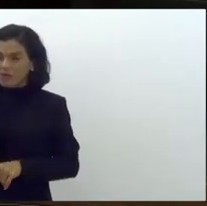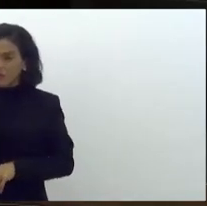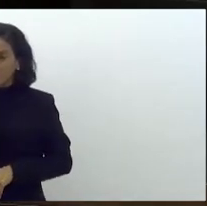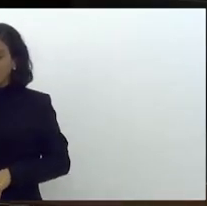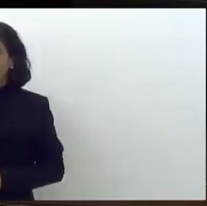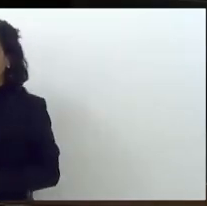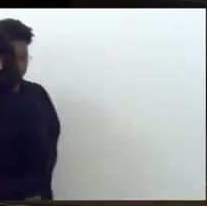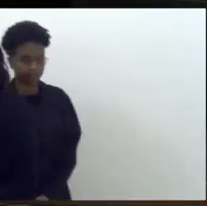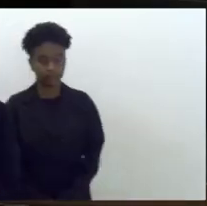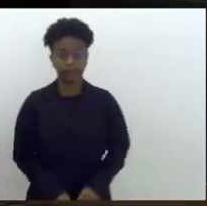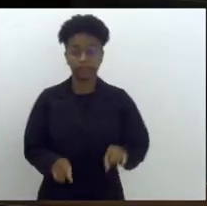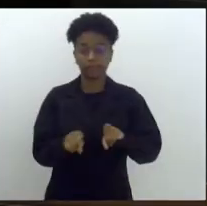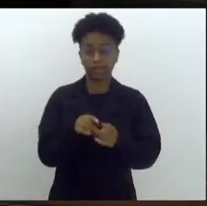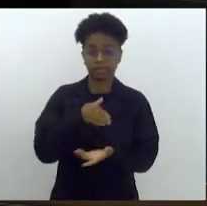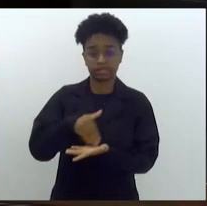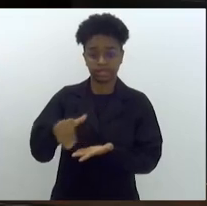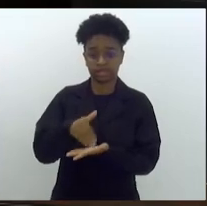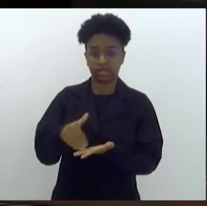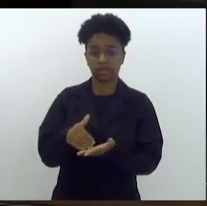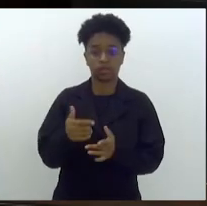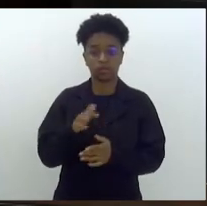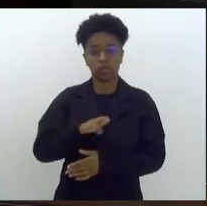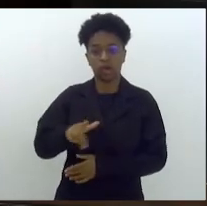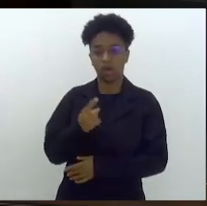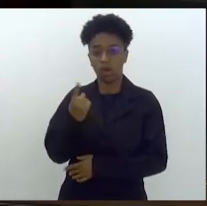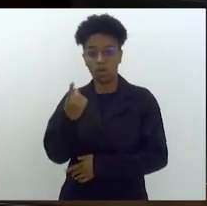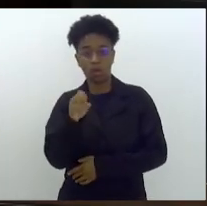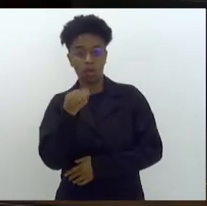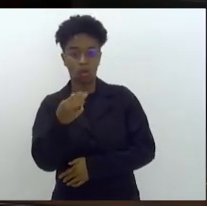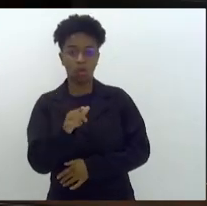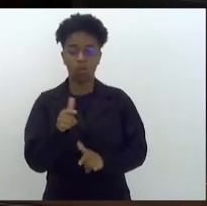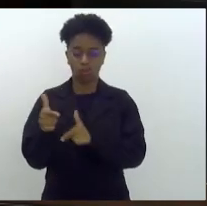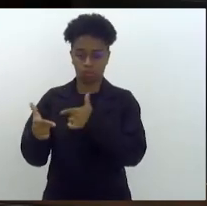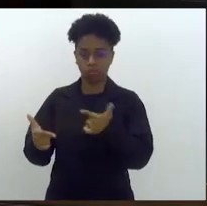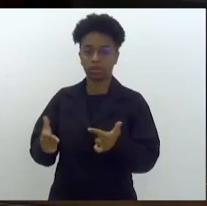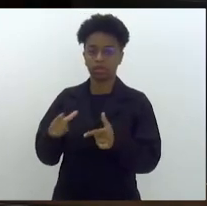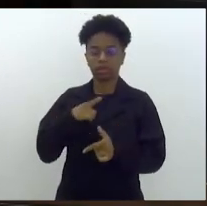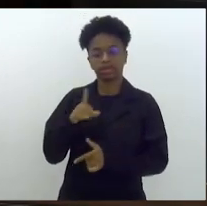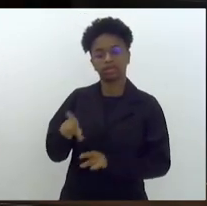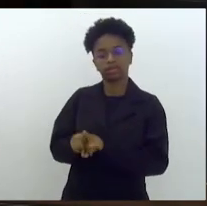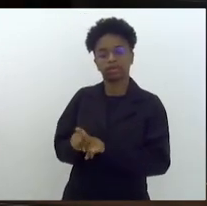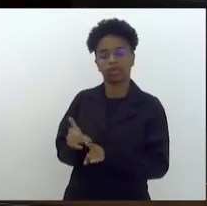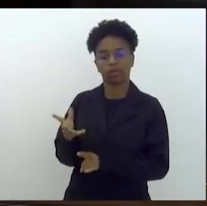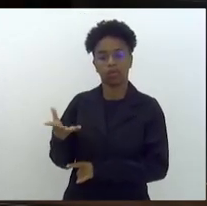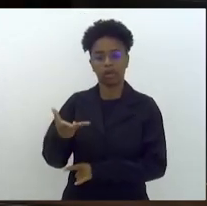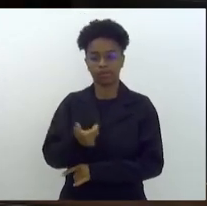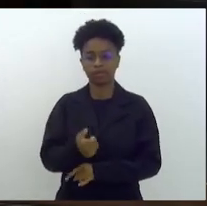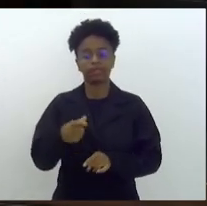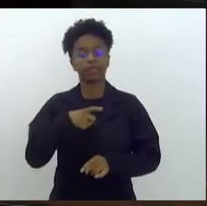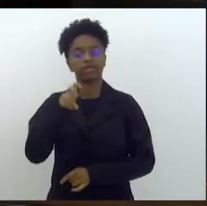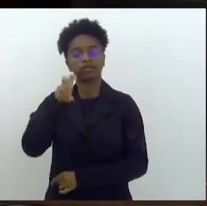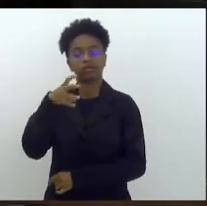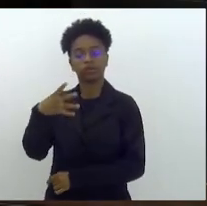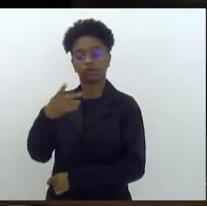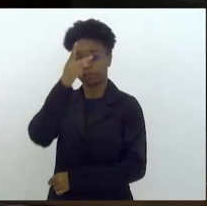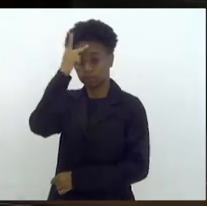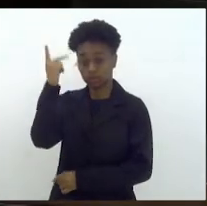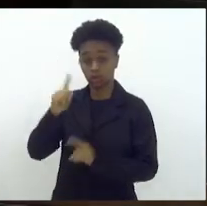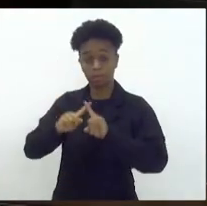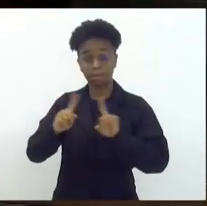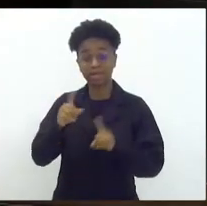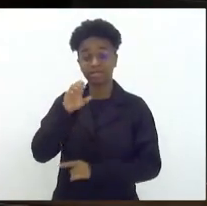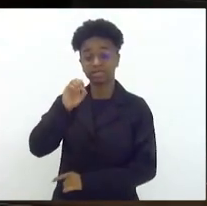né nada garante que vai ser um ou outro né E também as qualificações etc etc 54 pessoas com